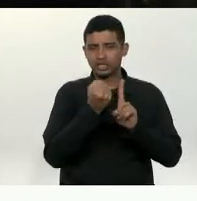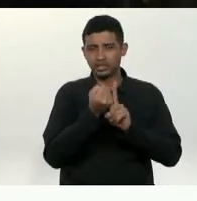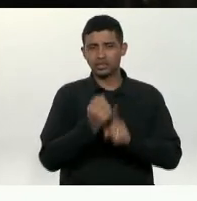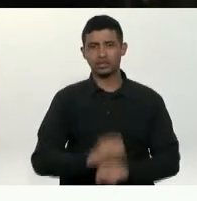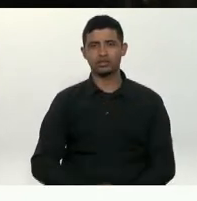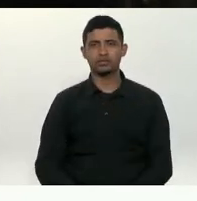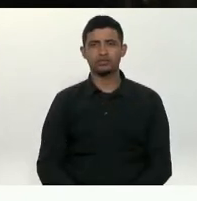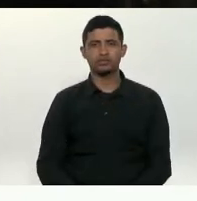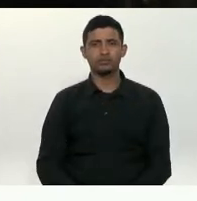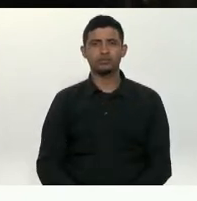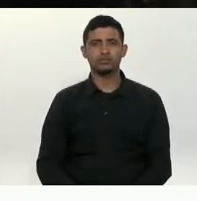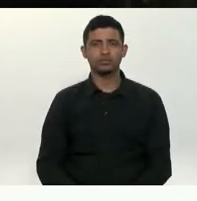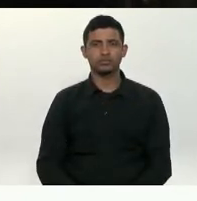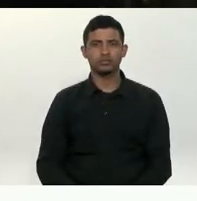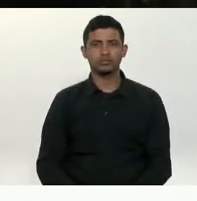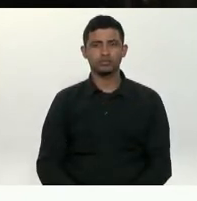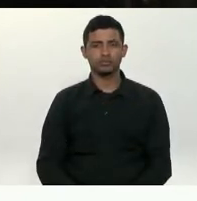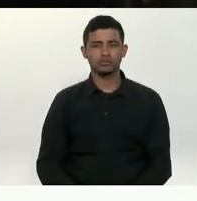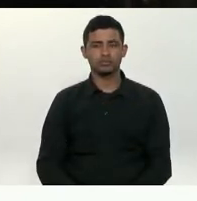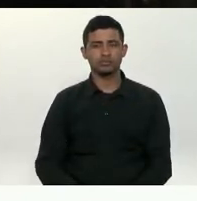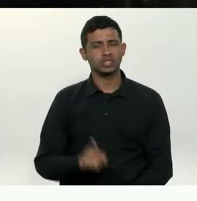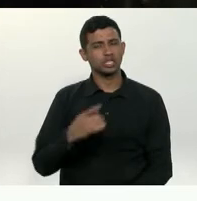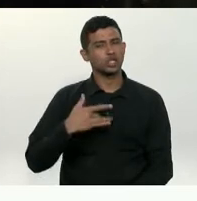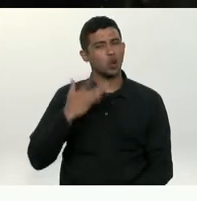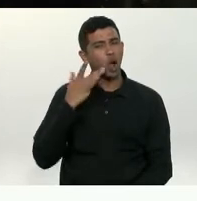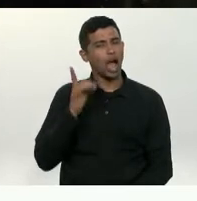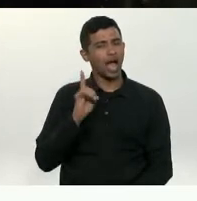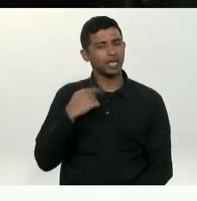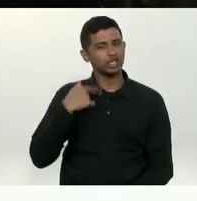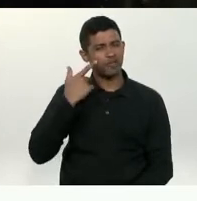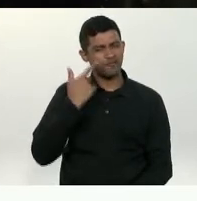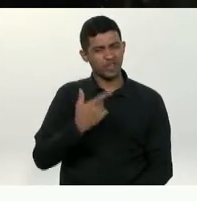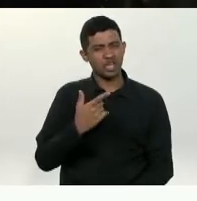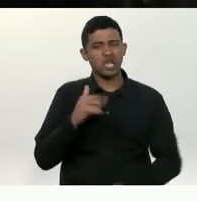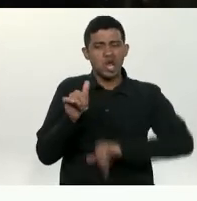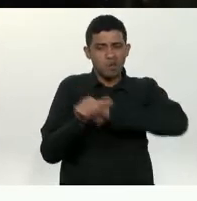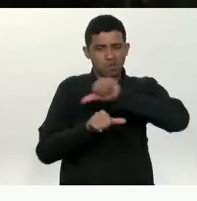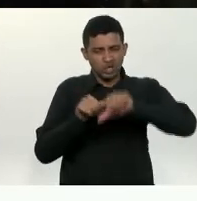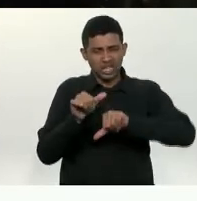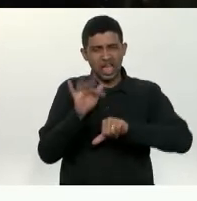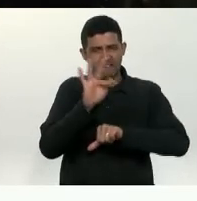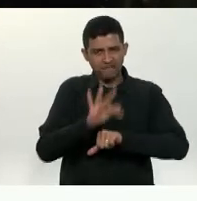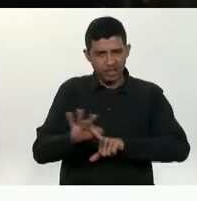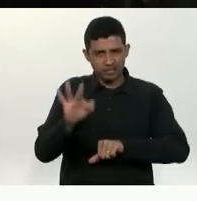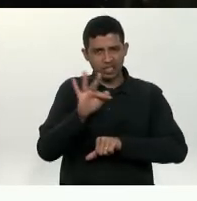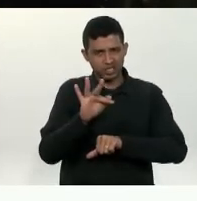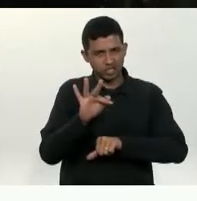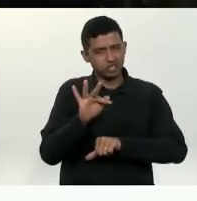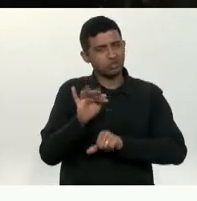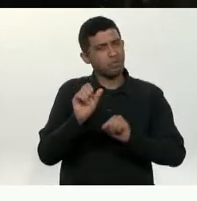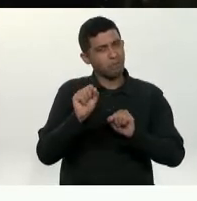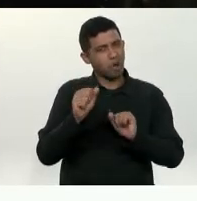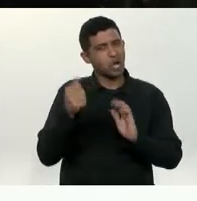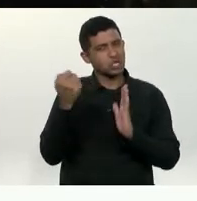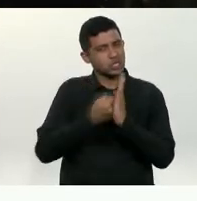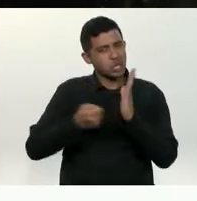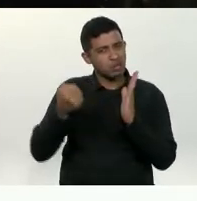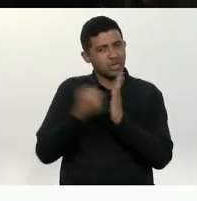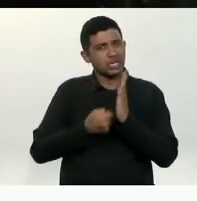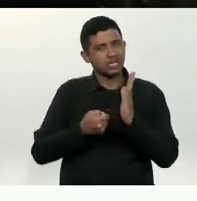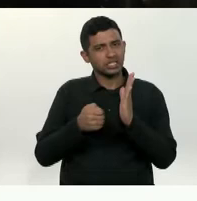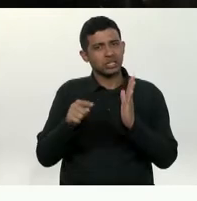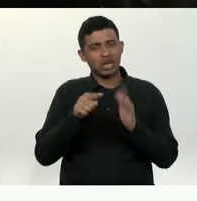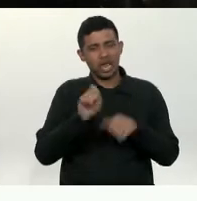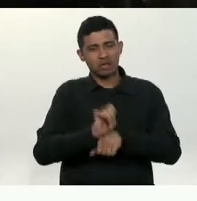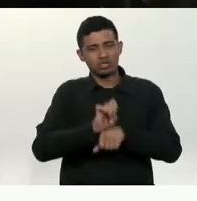que perder, virar facultativo, em vez de obrigação, você cria uma possibilidade do Estado deixar de arrecadar